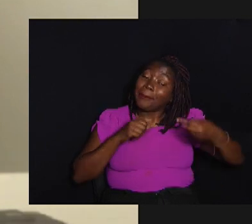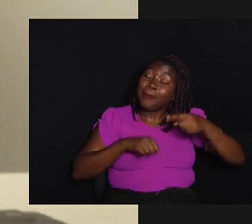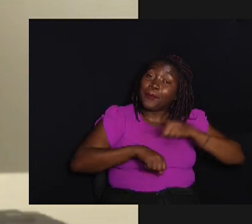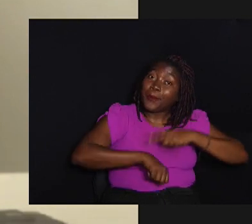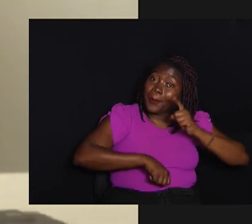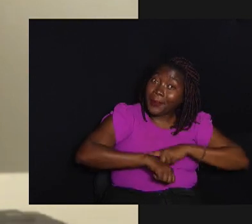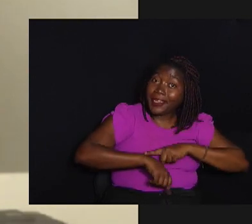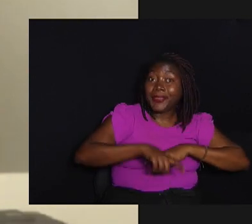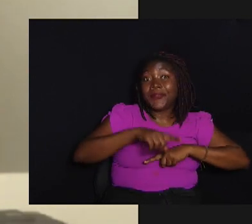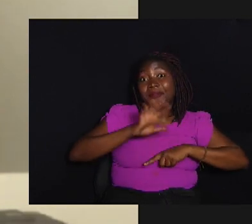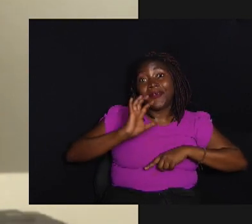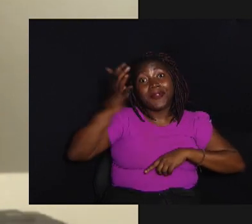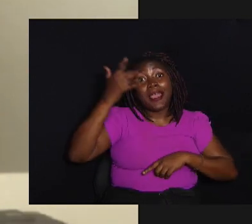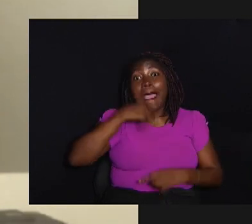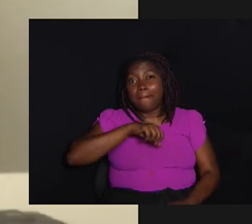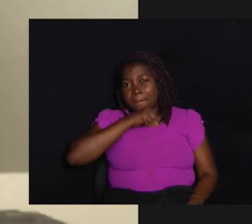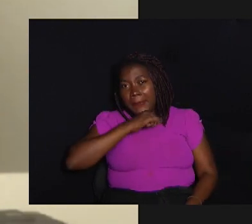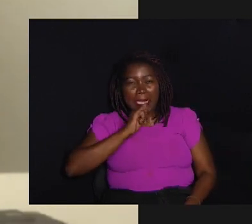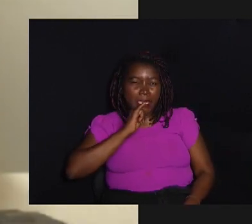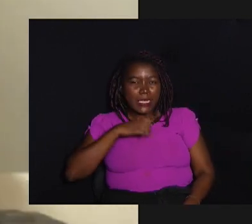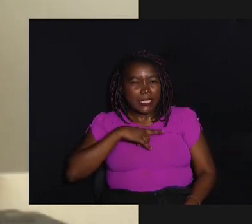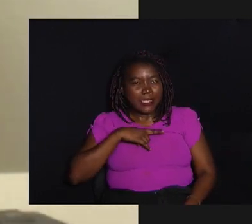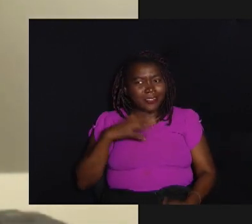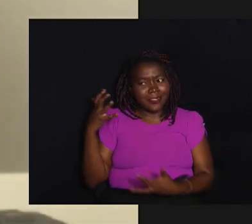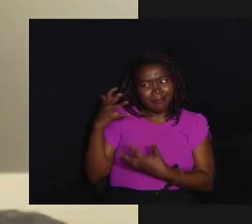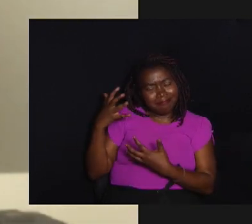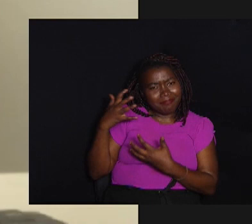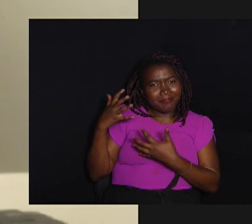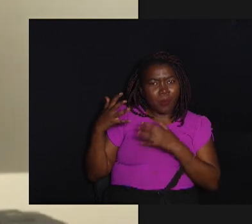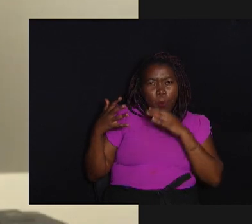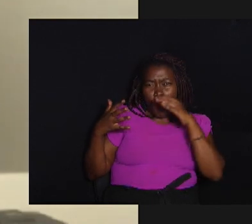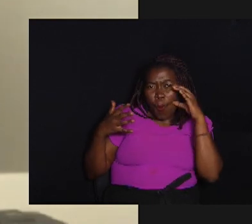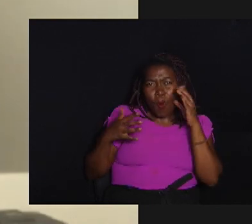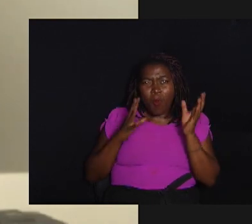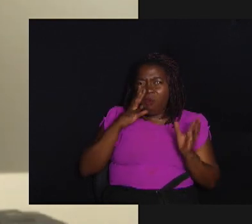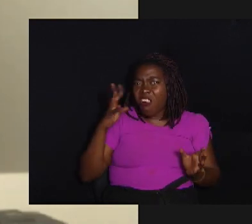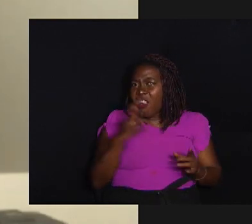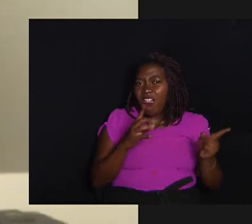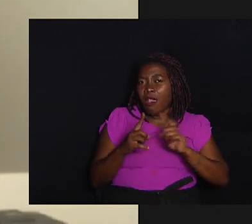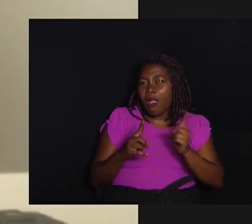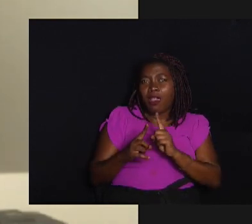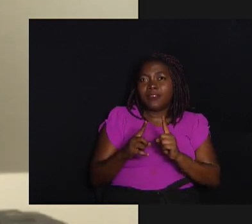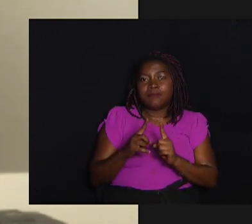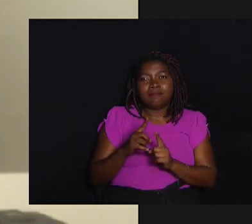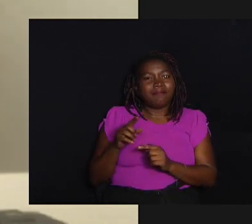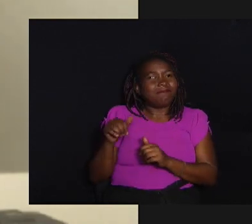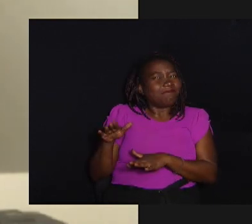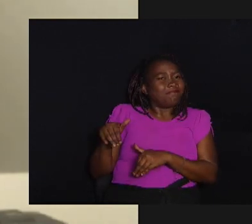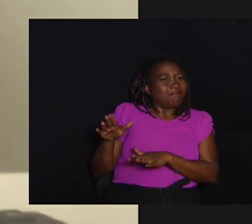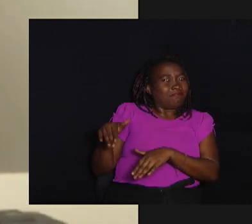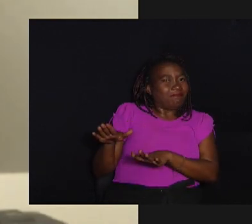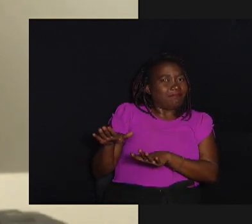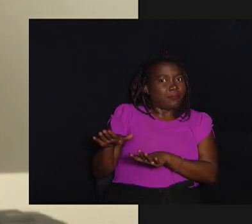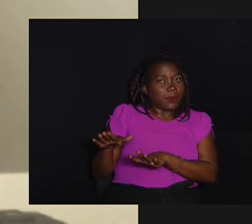que a mãe, no caso, se sente coagida a não lavrar um boletim de ocorrência, ou não denunciar, ou a não tomar nenhuma medida contra um eventual